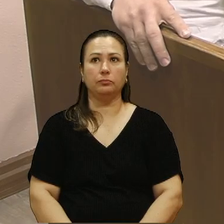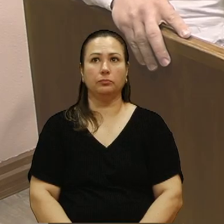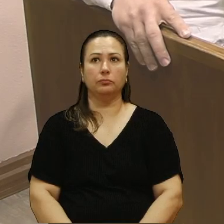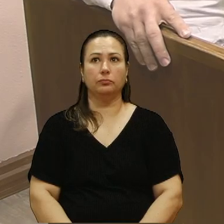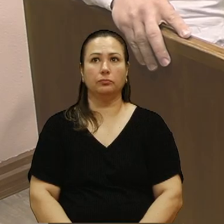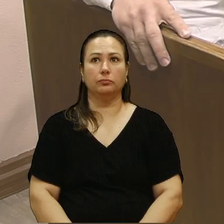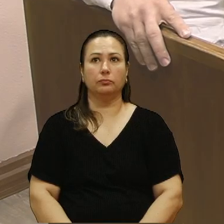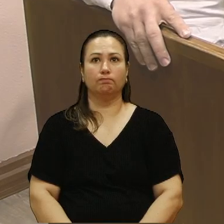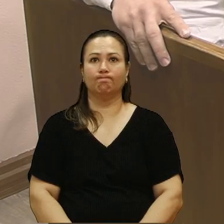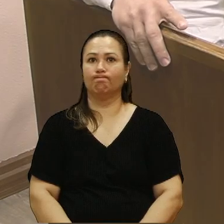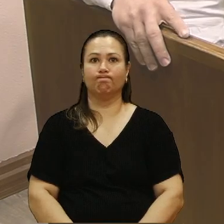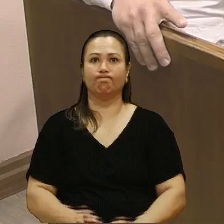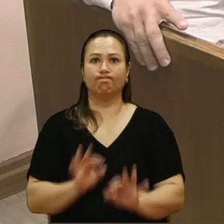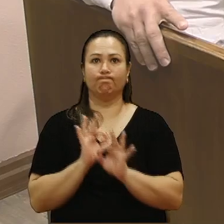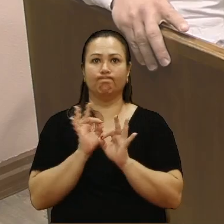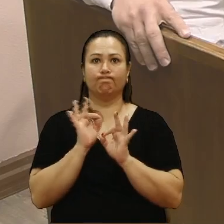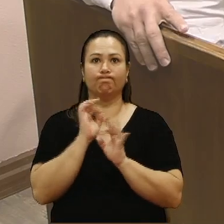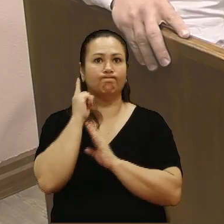Está sem volume.